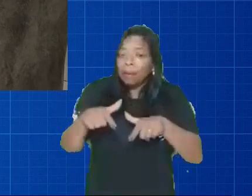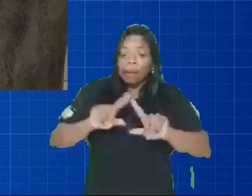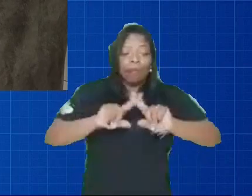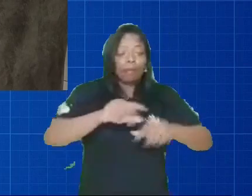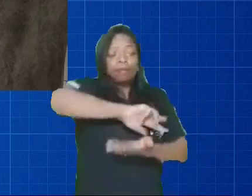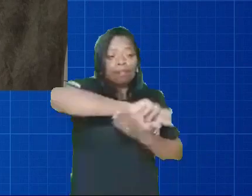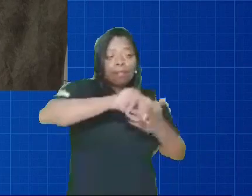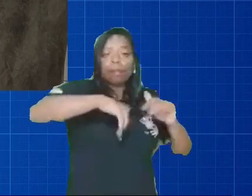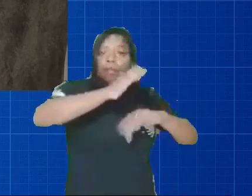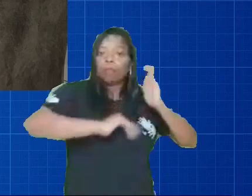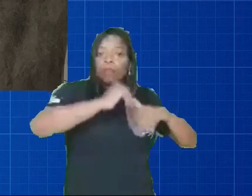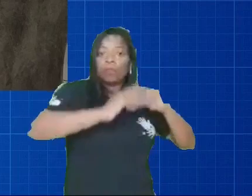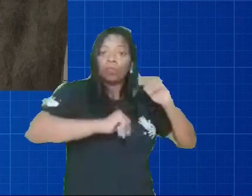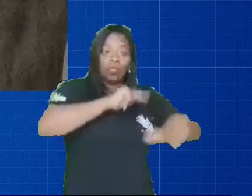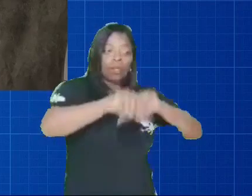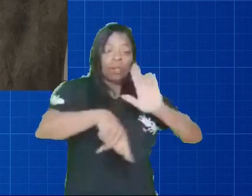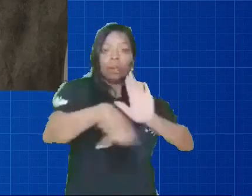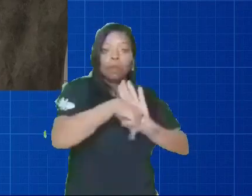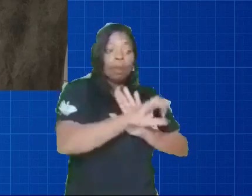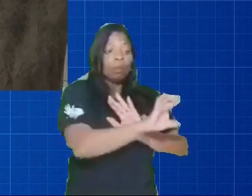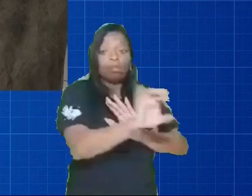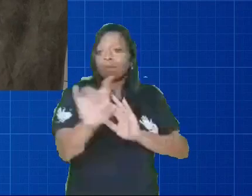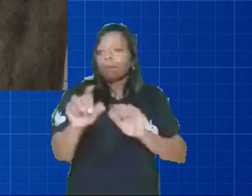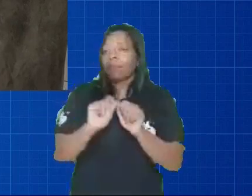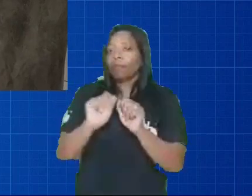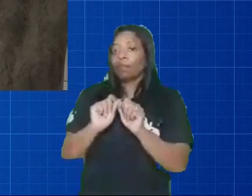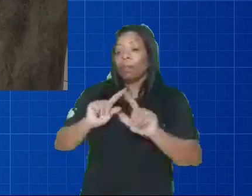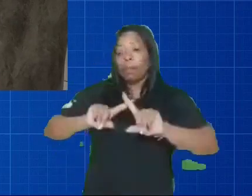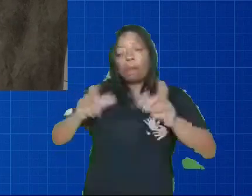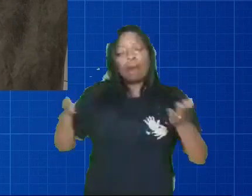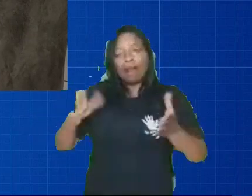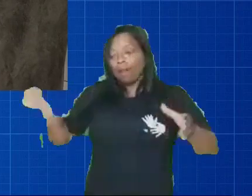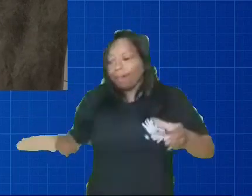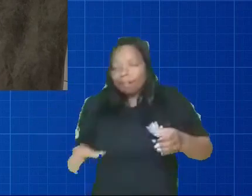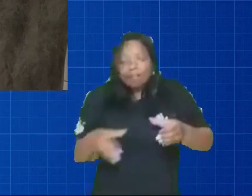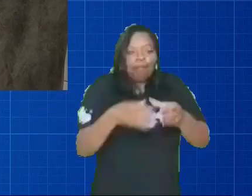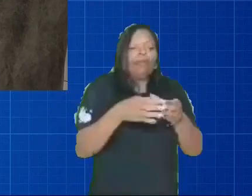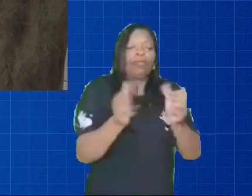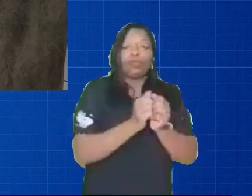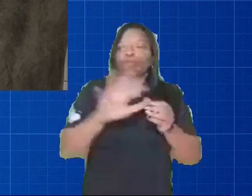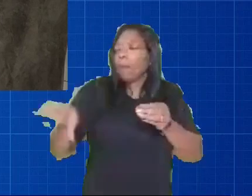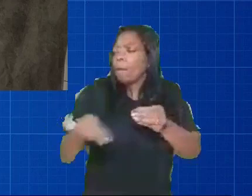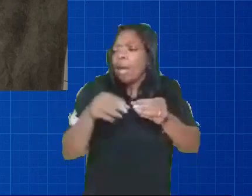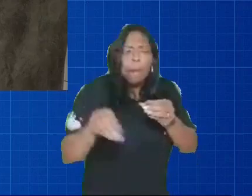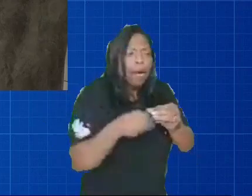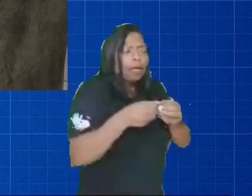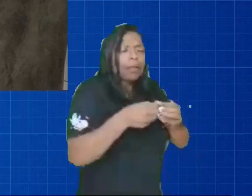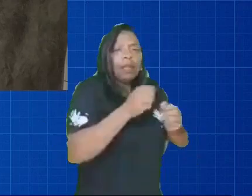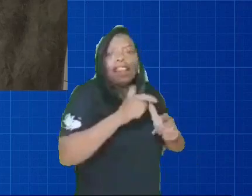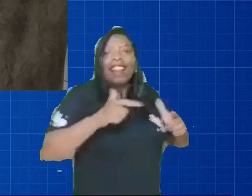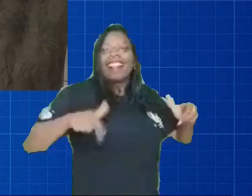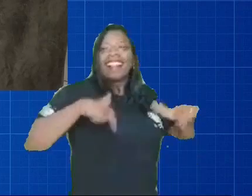mais educação ambiental. E agora a gente conseguiu, então, a educação ambiental de uma forma um pouco mais focada, né, para conseguir ampliar o nosso